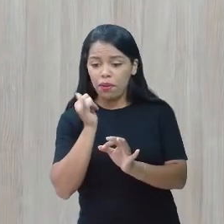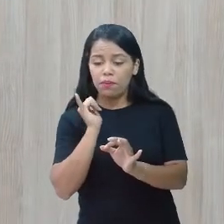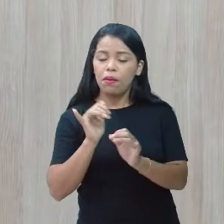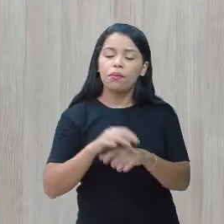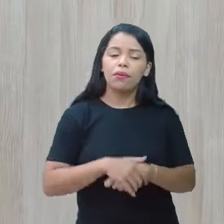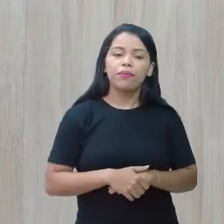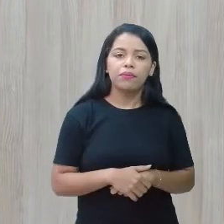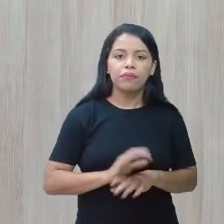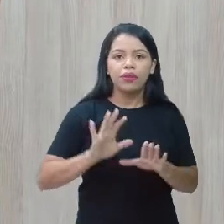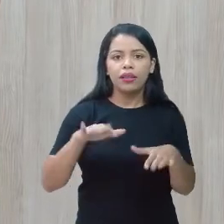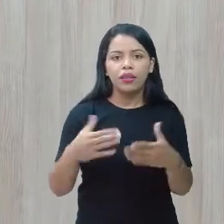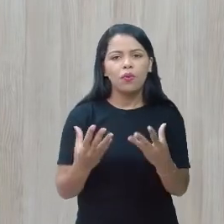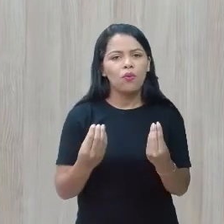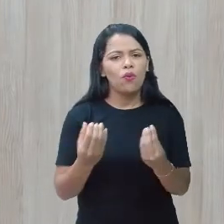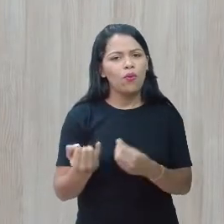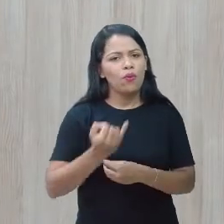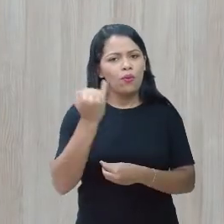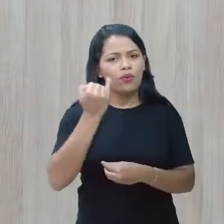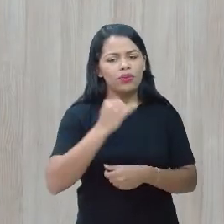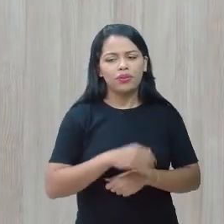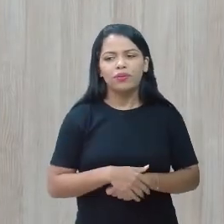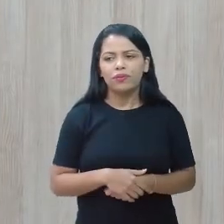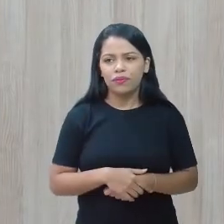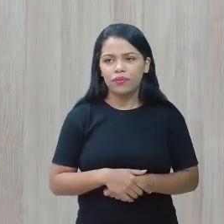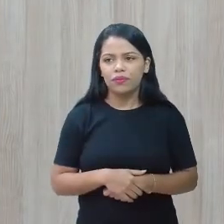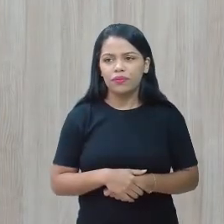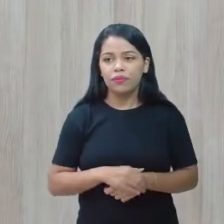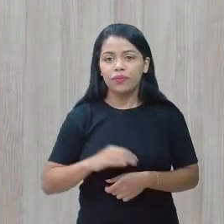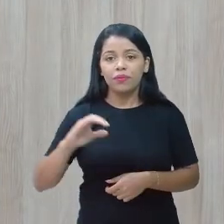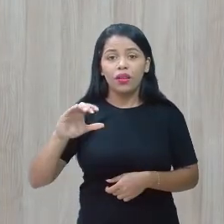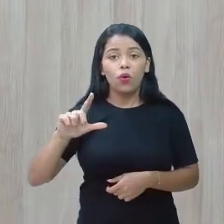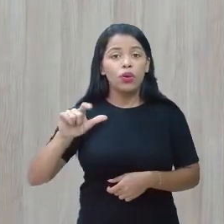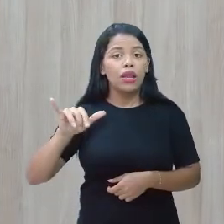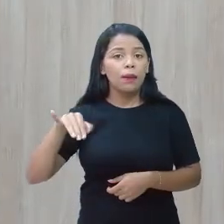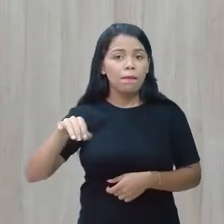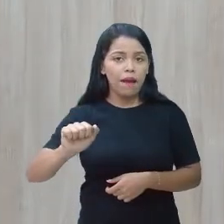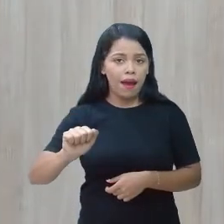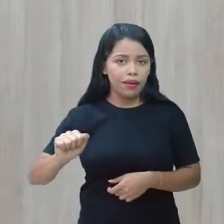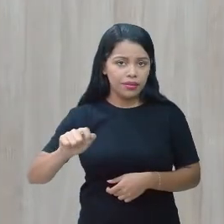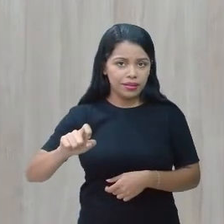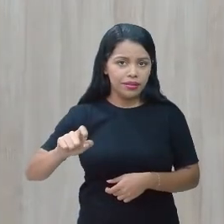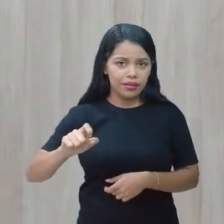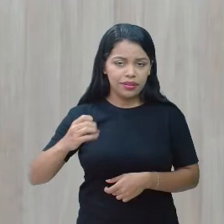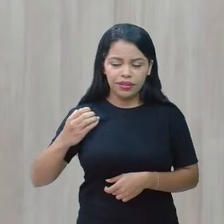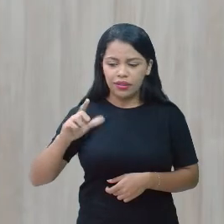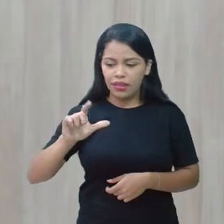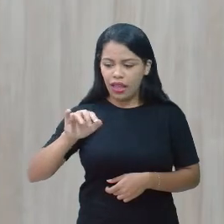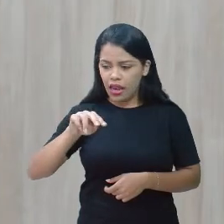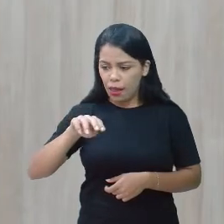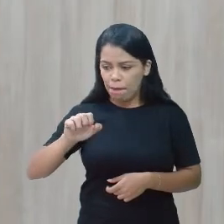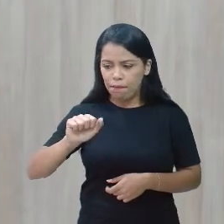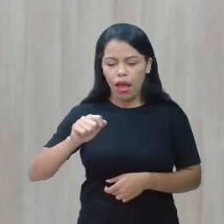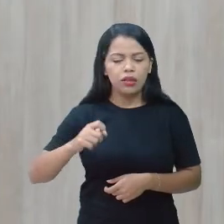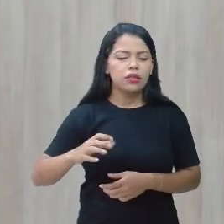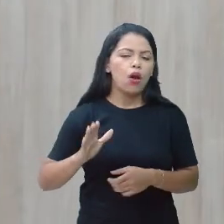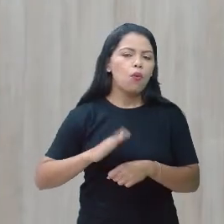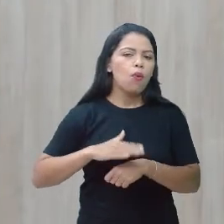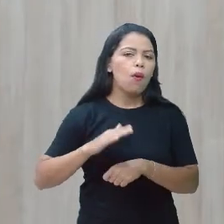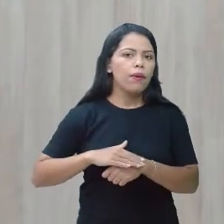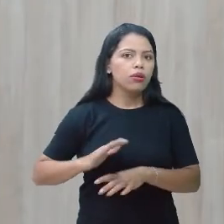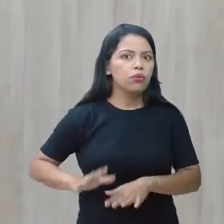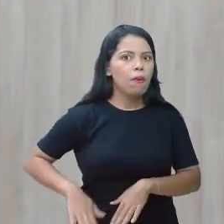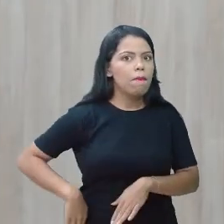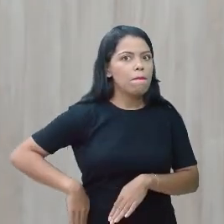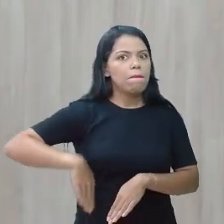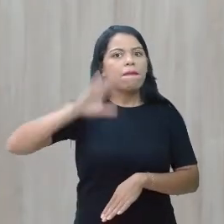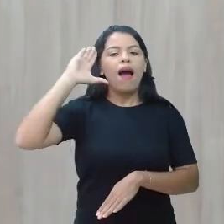oralmente. Então, isso é muito importante. O clímax, o momento máximo da história. Na verdade,